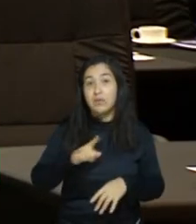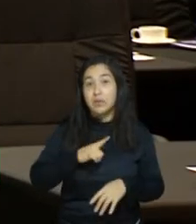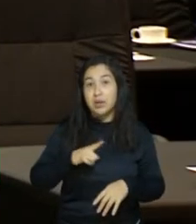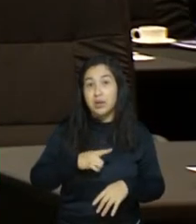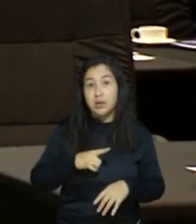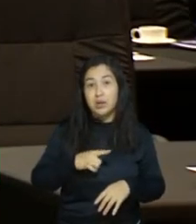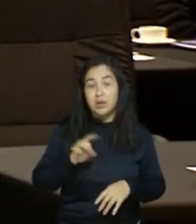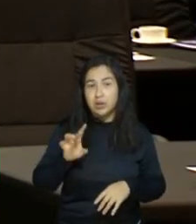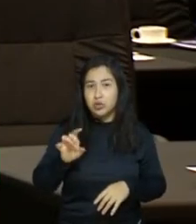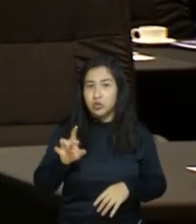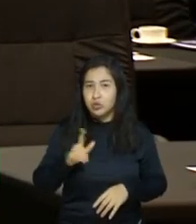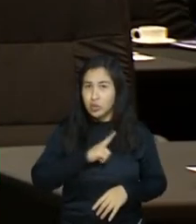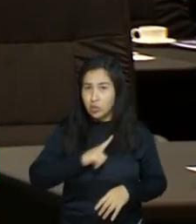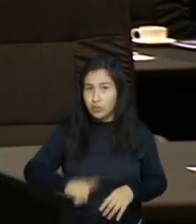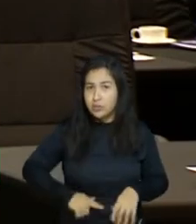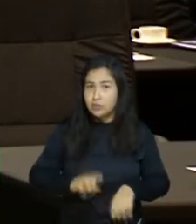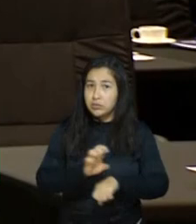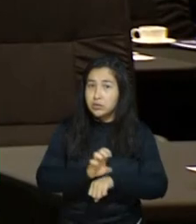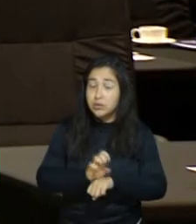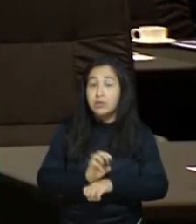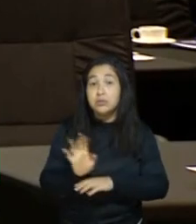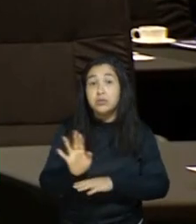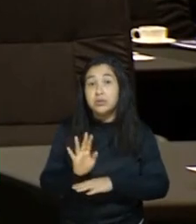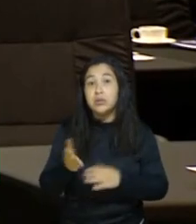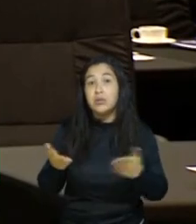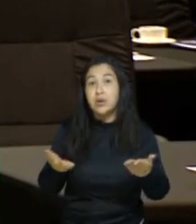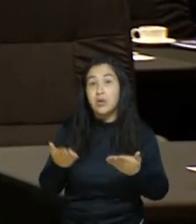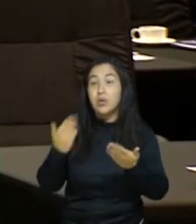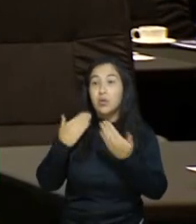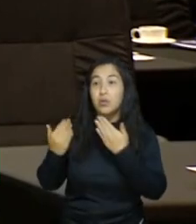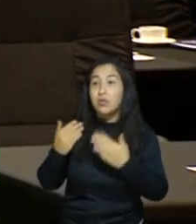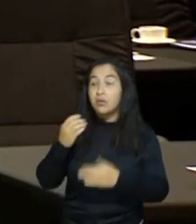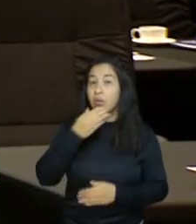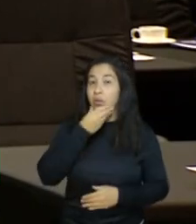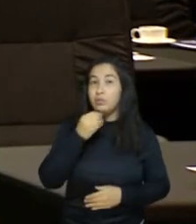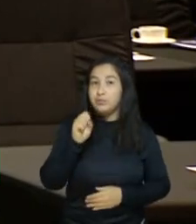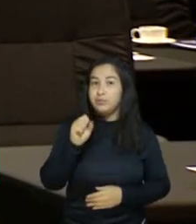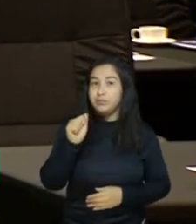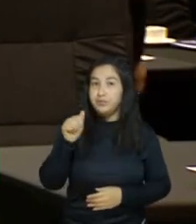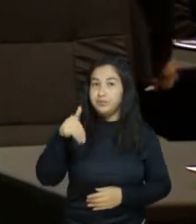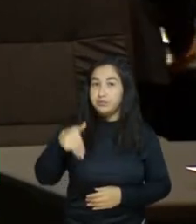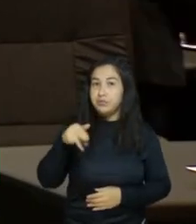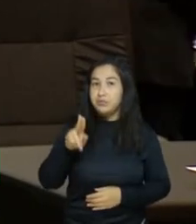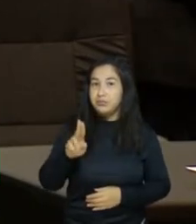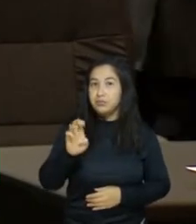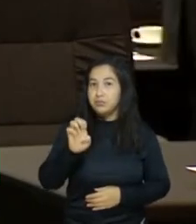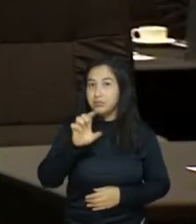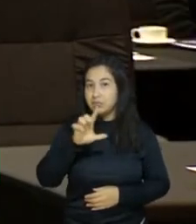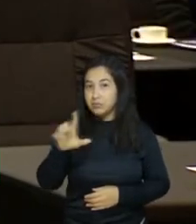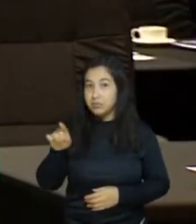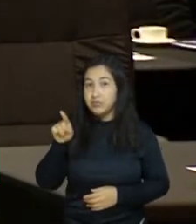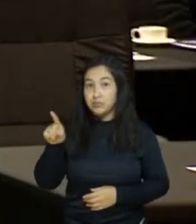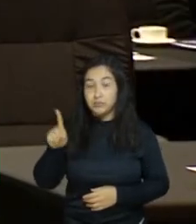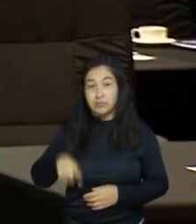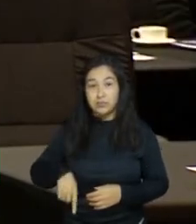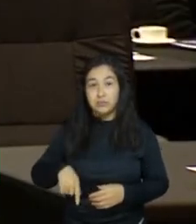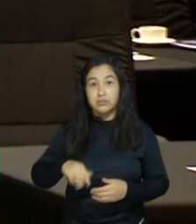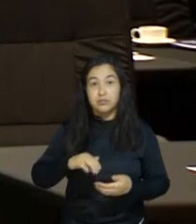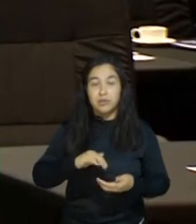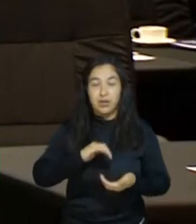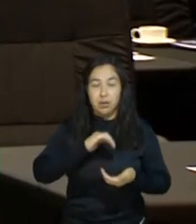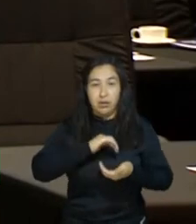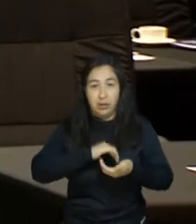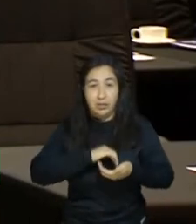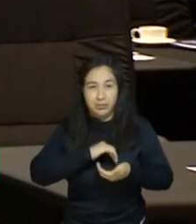a gente teve não só do governo do estado, eu estive conversando agora há pouco com o Samuel Vidal, que é funcionário público da Defesa Civil da cidade de